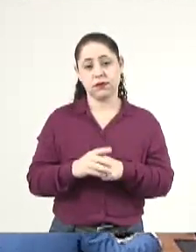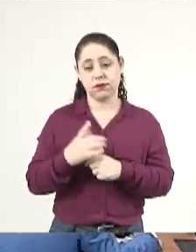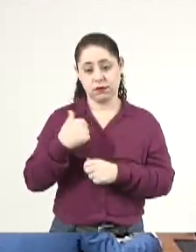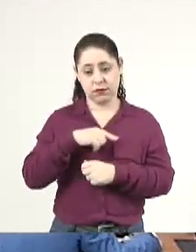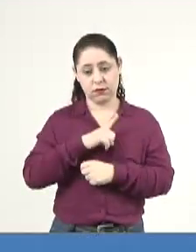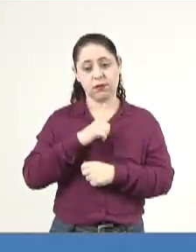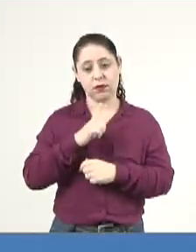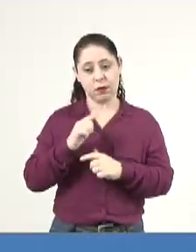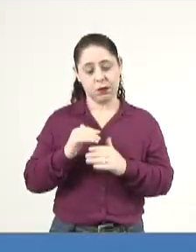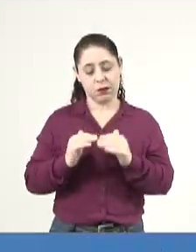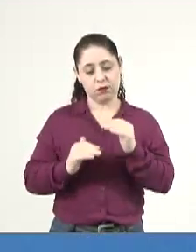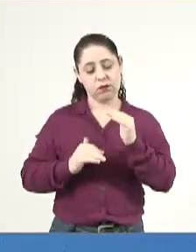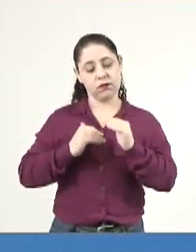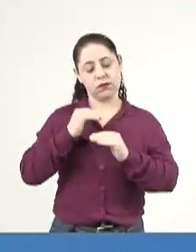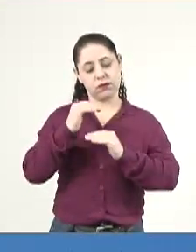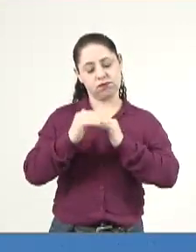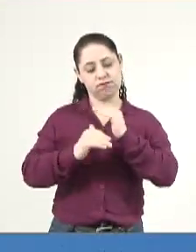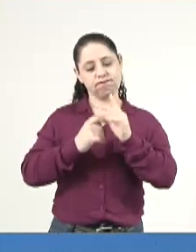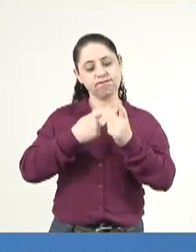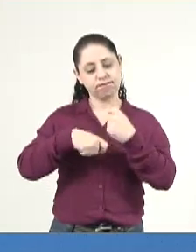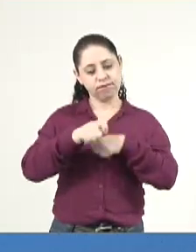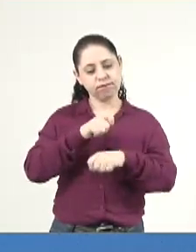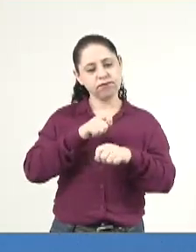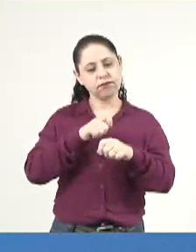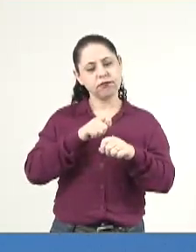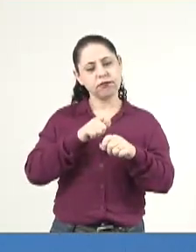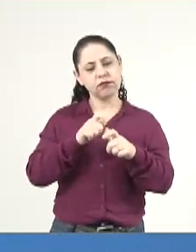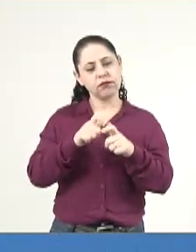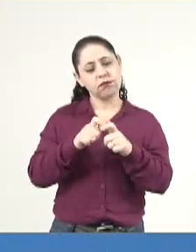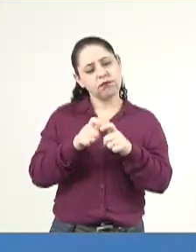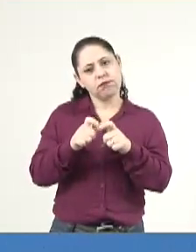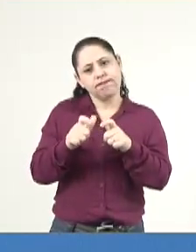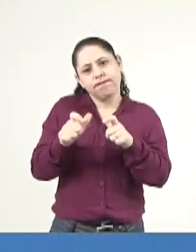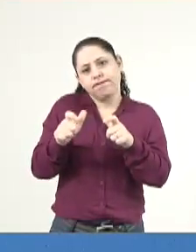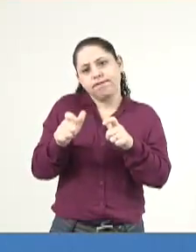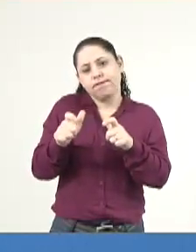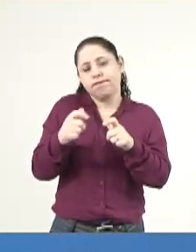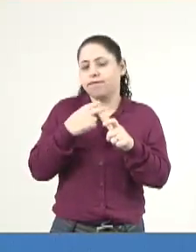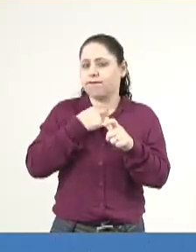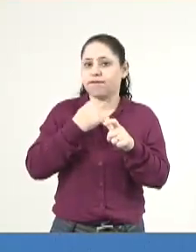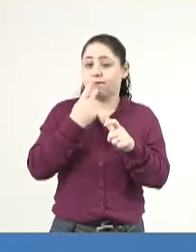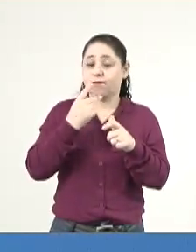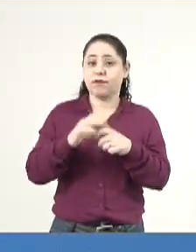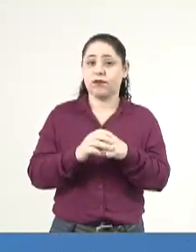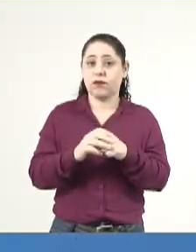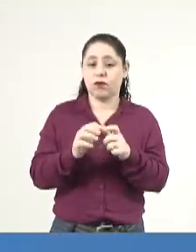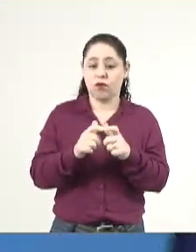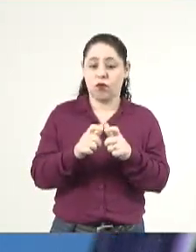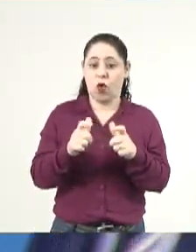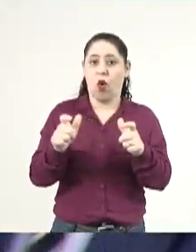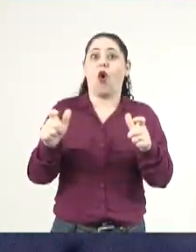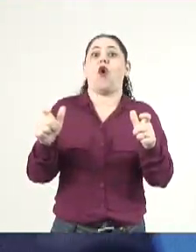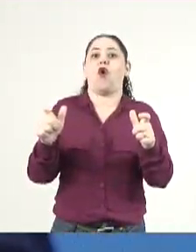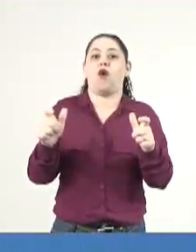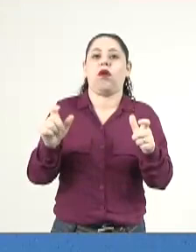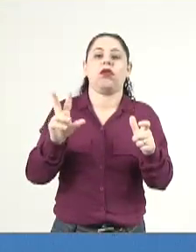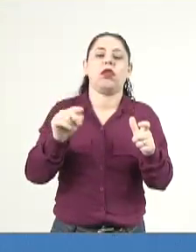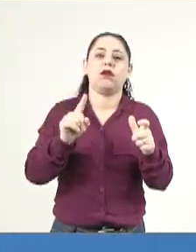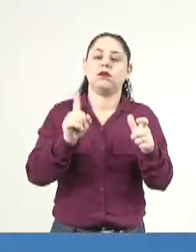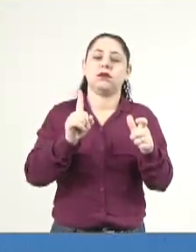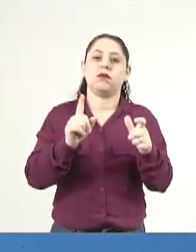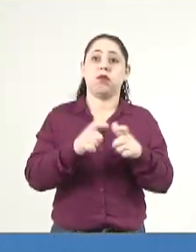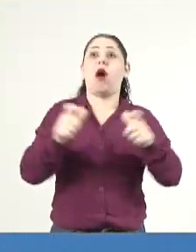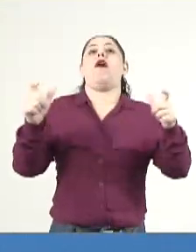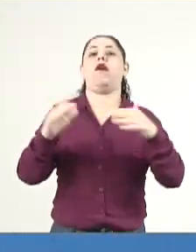tenhamos um crescimento econômico moderado, né, nós não podemos chamar isso um crescimento robusto, nem uma